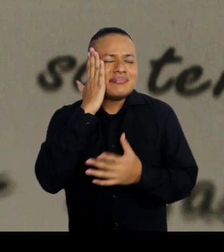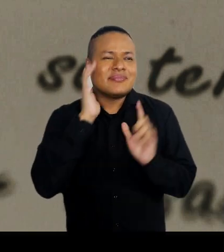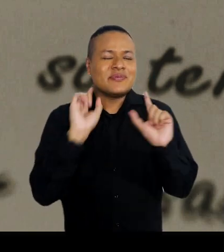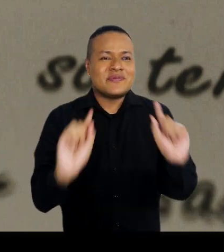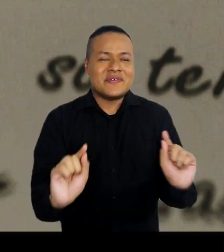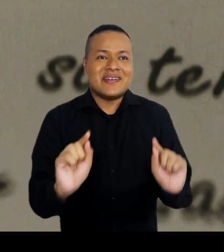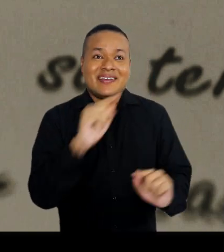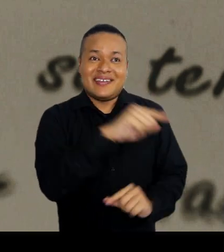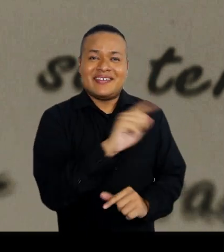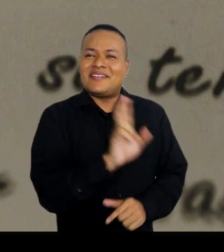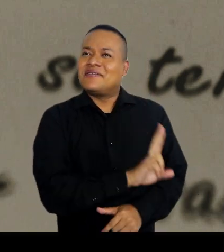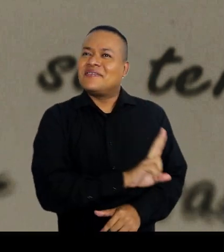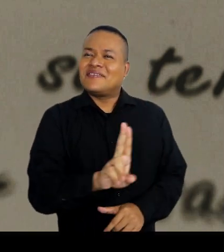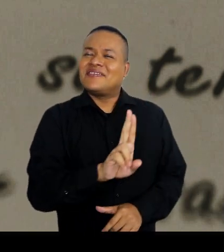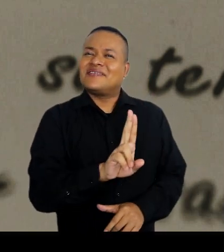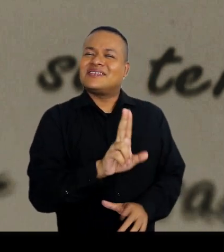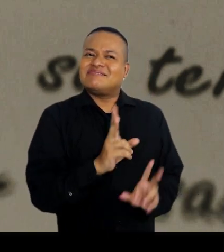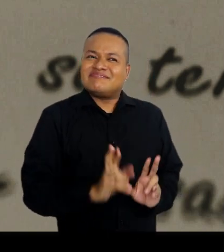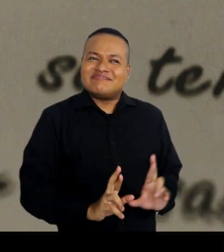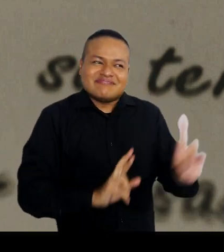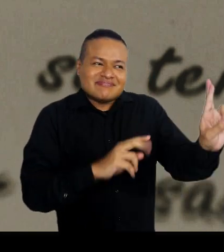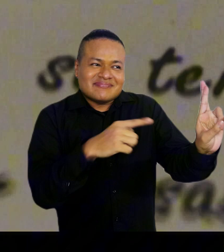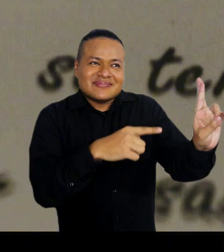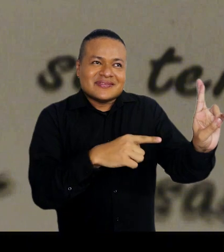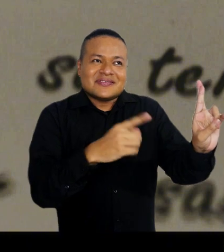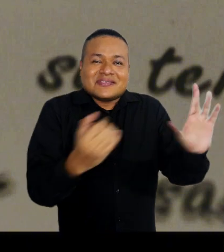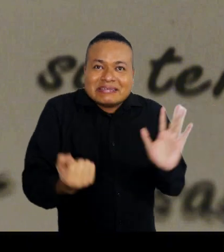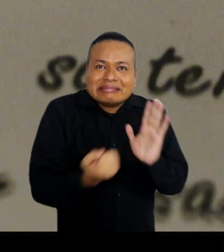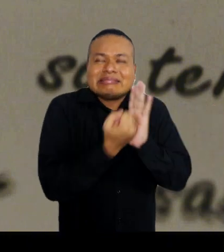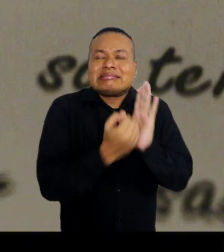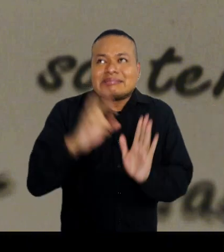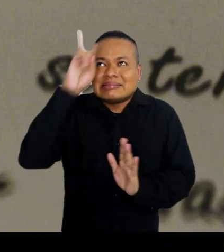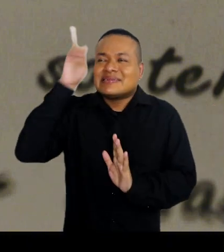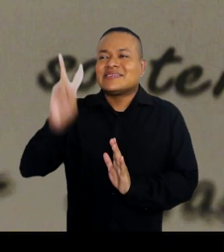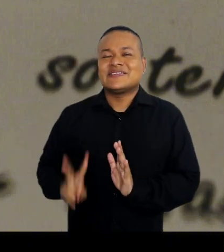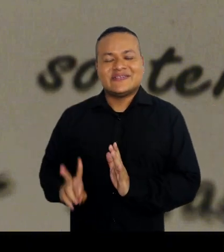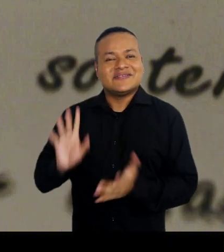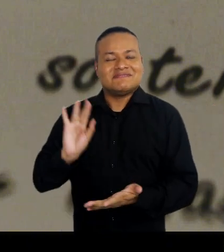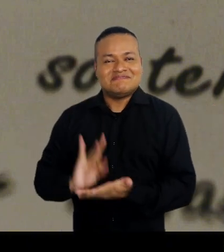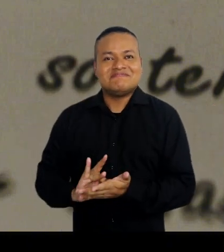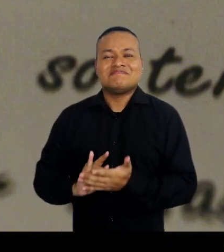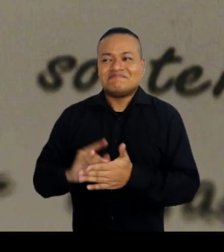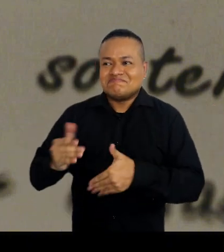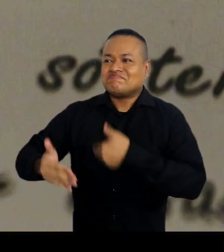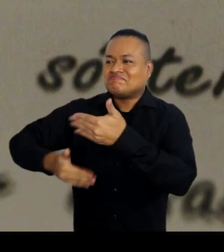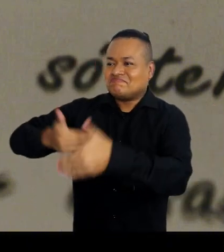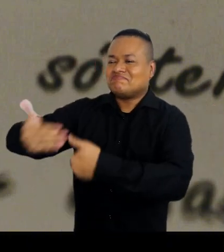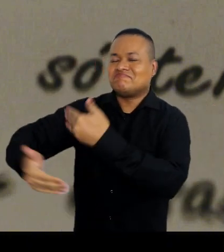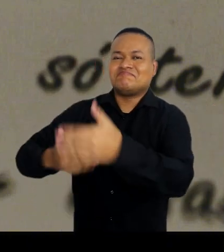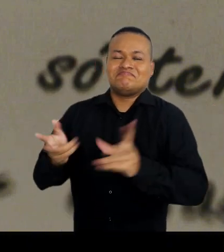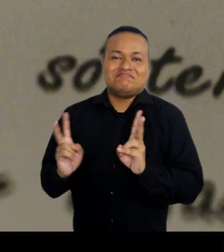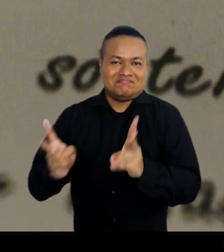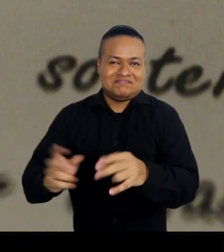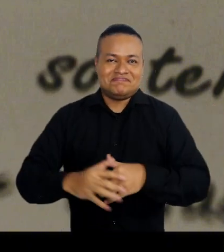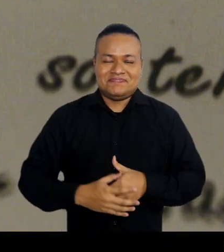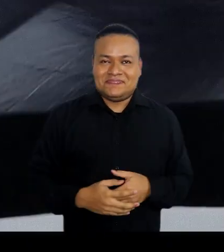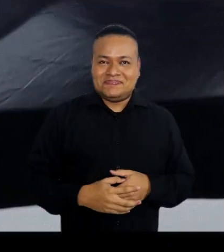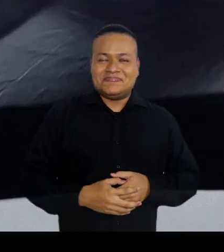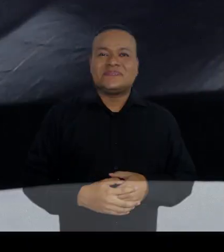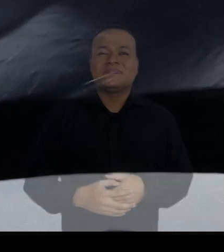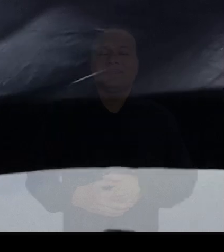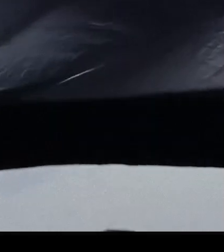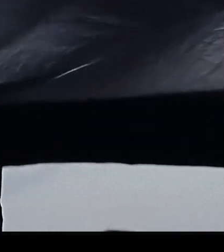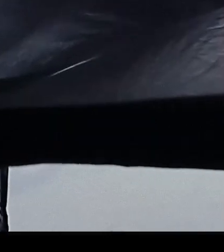Saber aí que o nome dele está gravado na história e que vai ficar aí para muitas e muitas gerações.